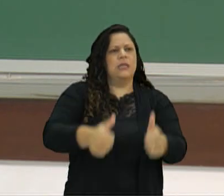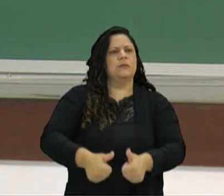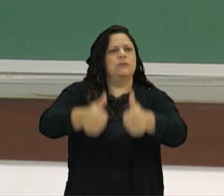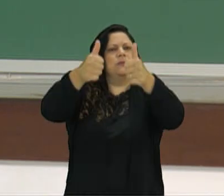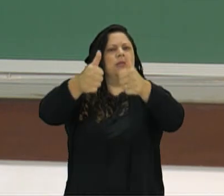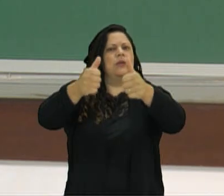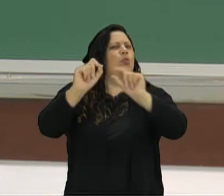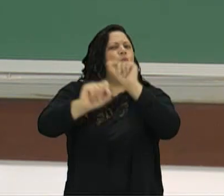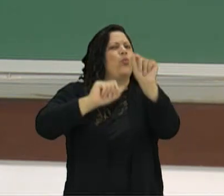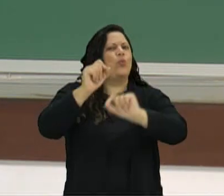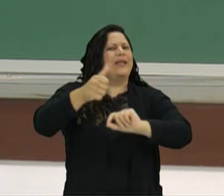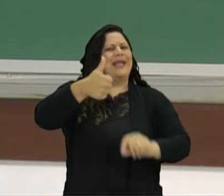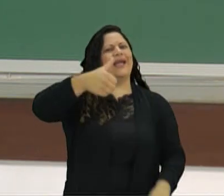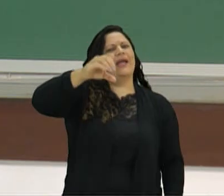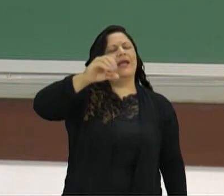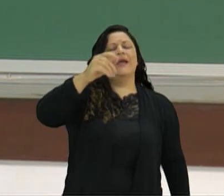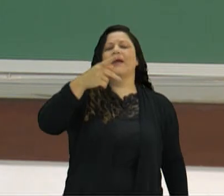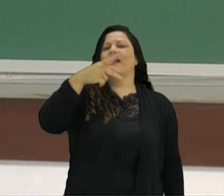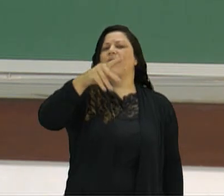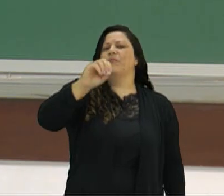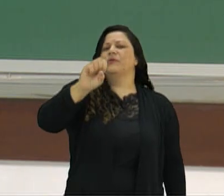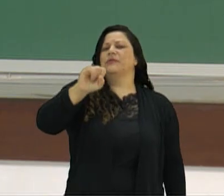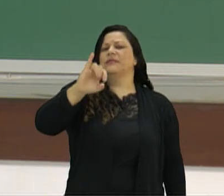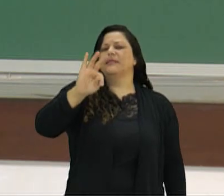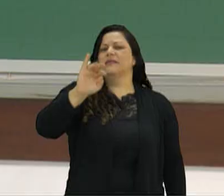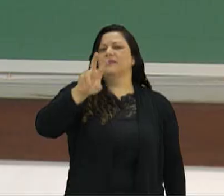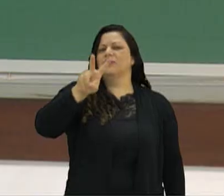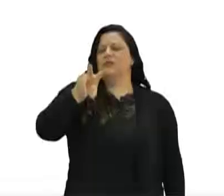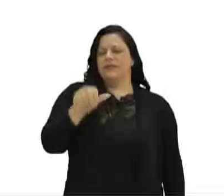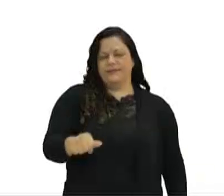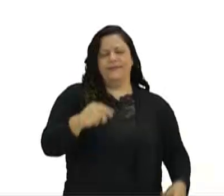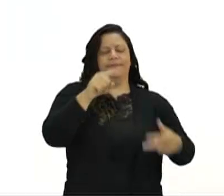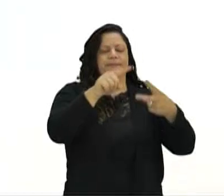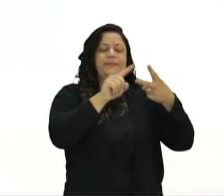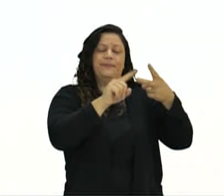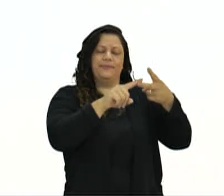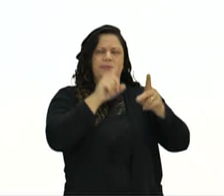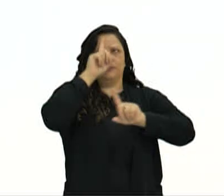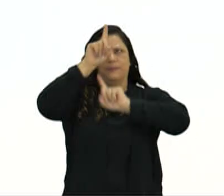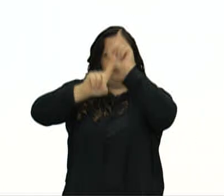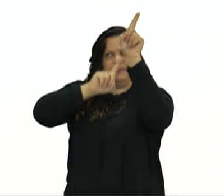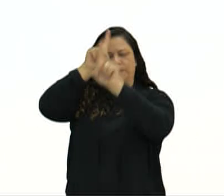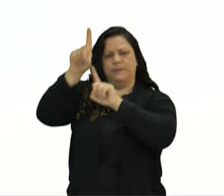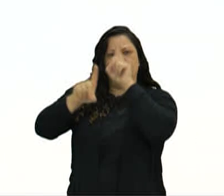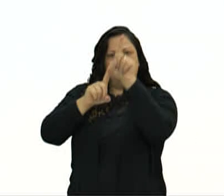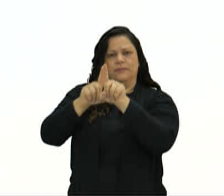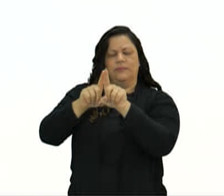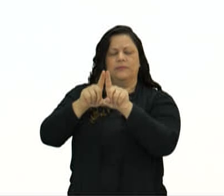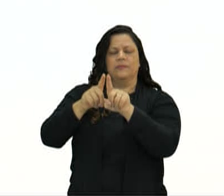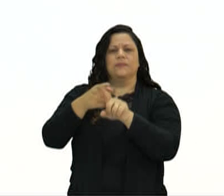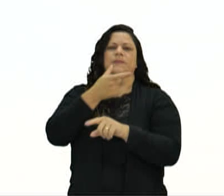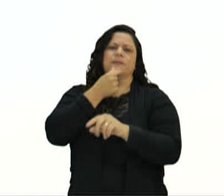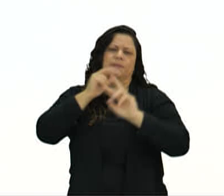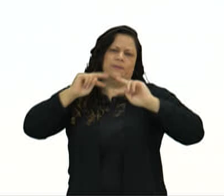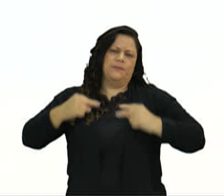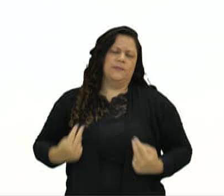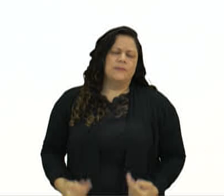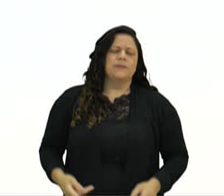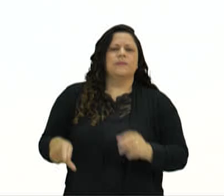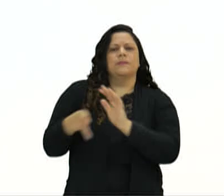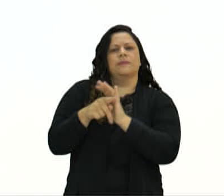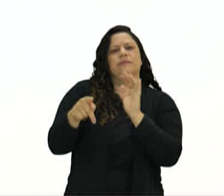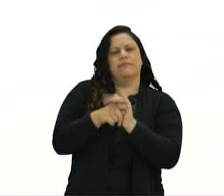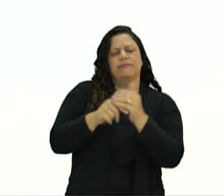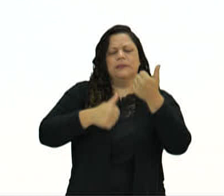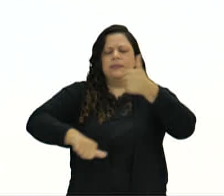que são essas leis positivas? São as leis criadas pelo homem a partir da análise de cada contexto.